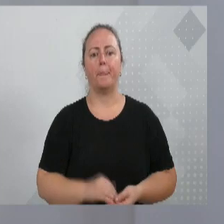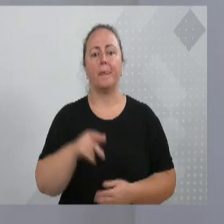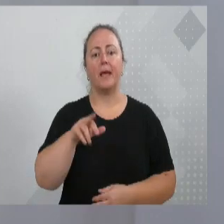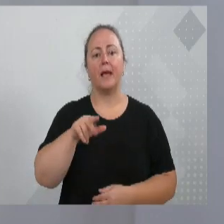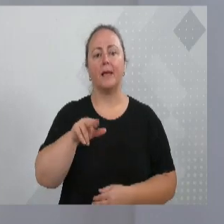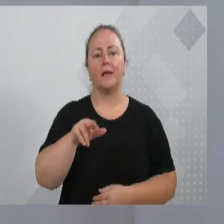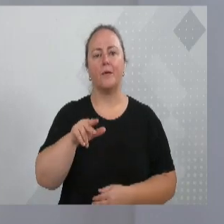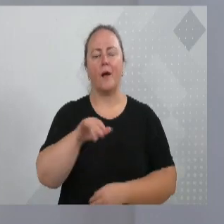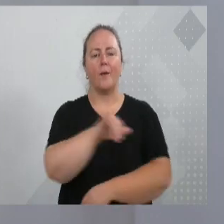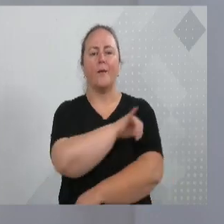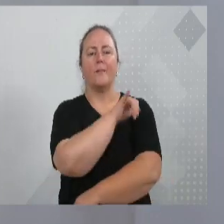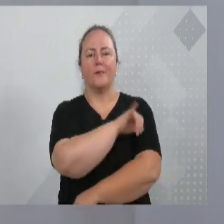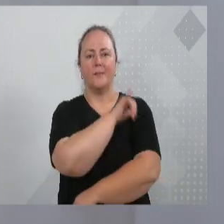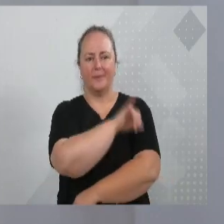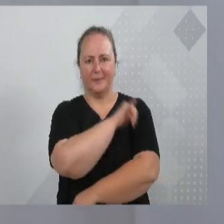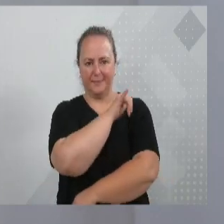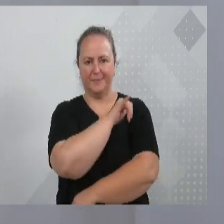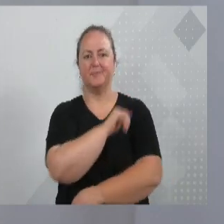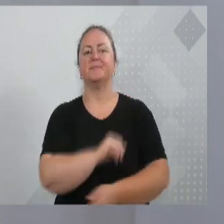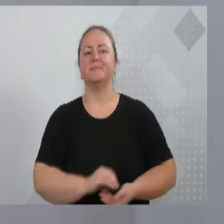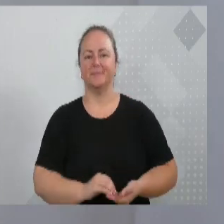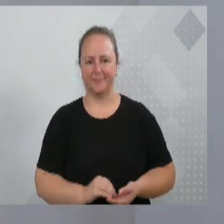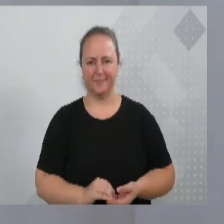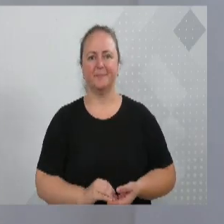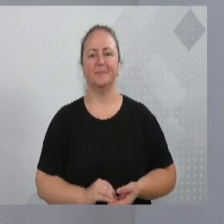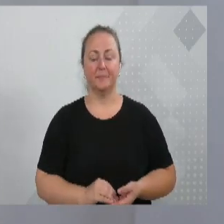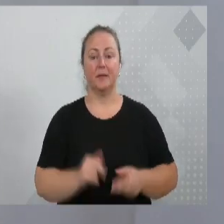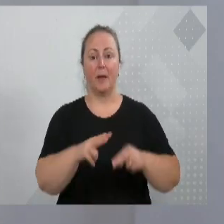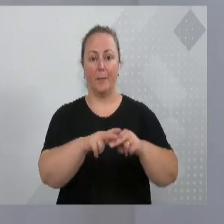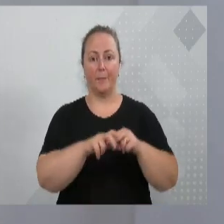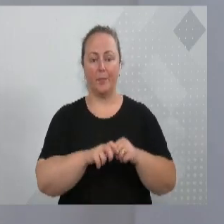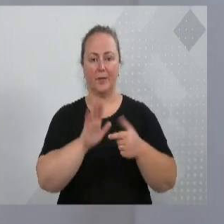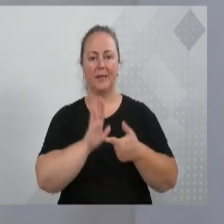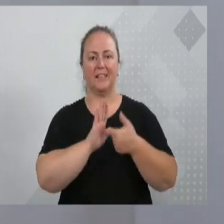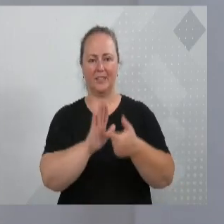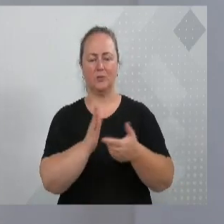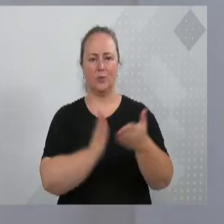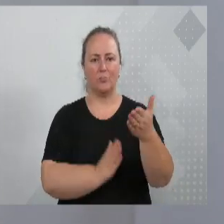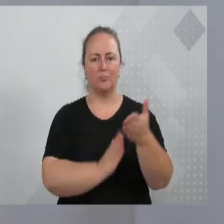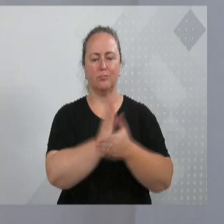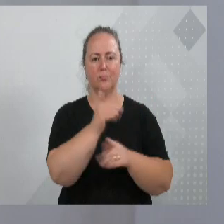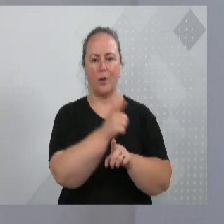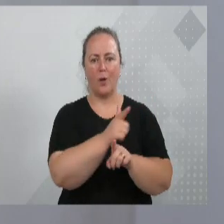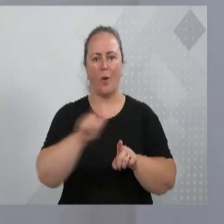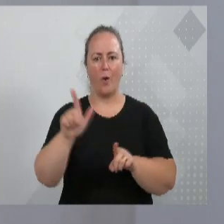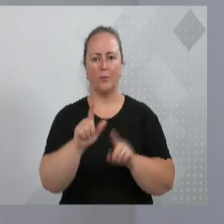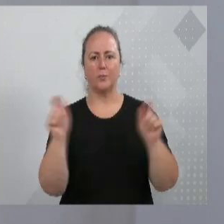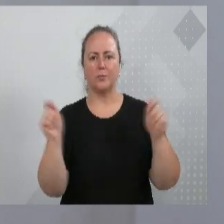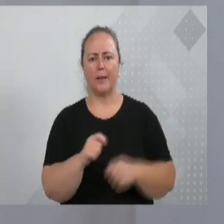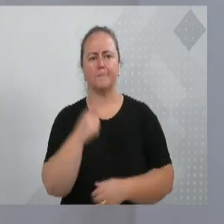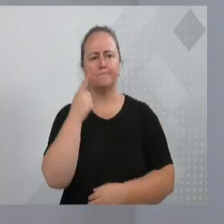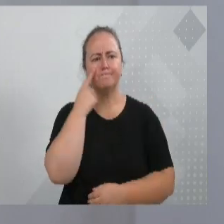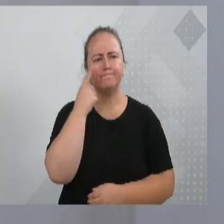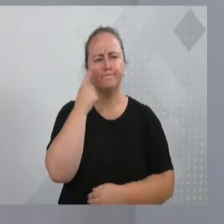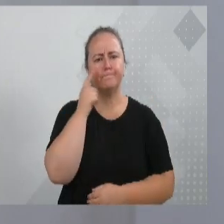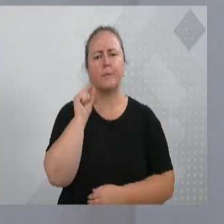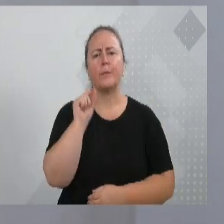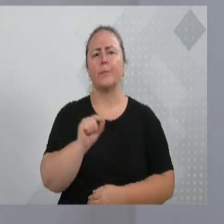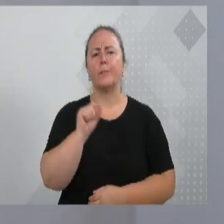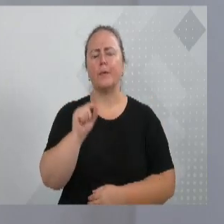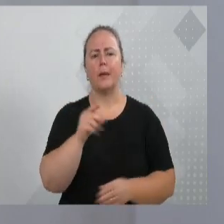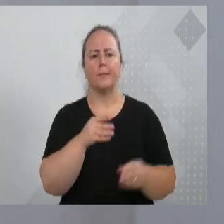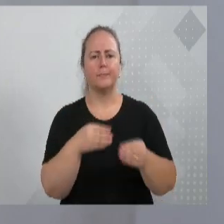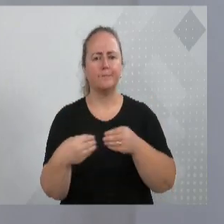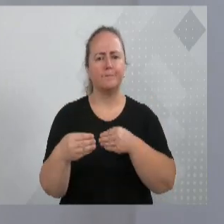no Rio de Janeiro e eu tô trazendo isso que foi aprovado em outros municípios para que esse estude aqui a possibilidade também da gente conseguir